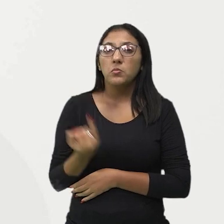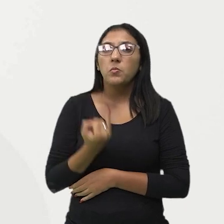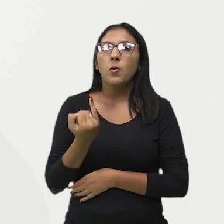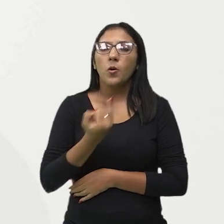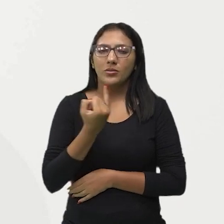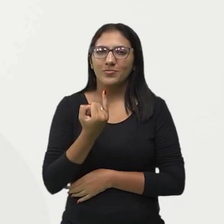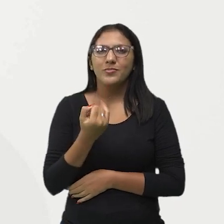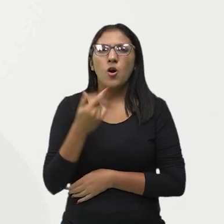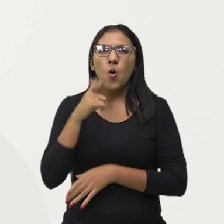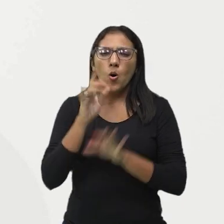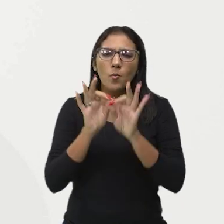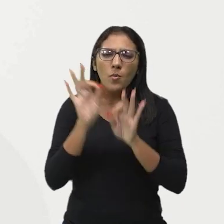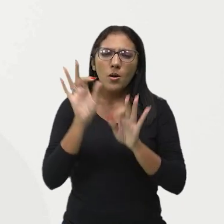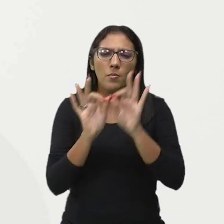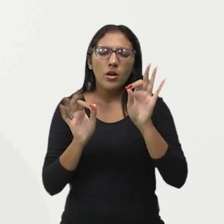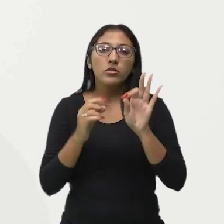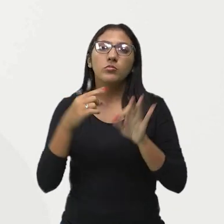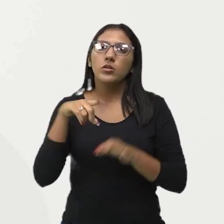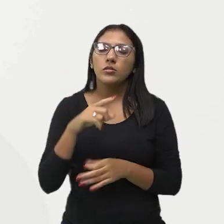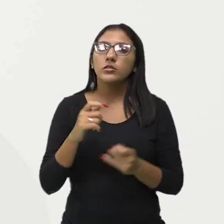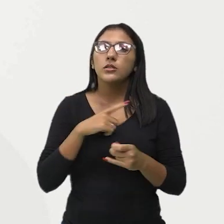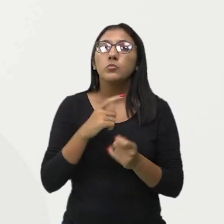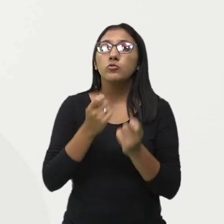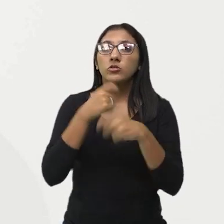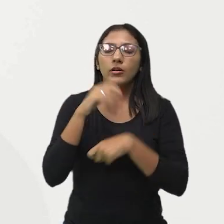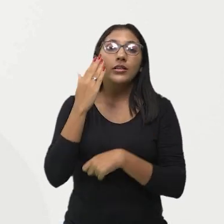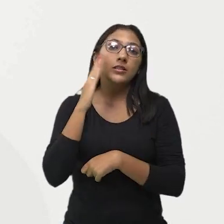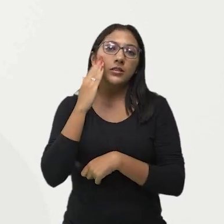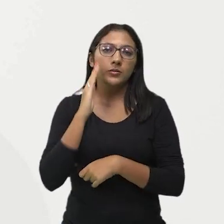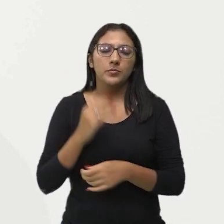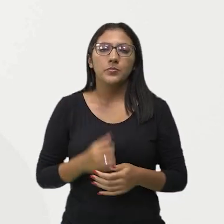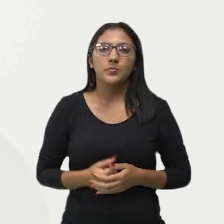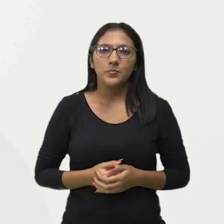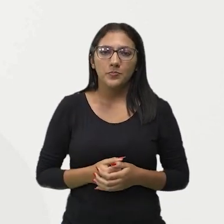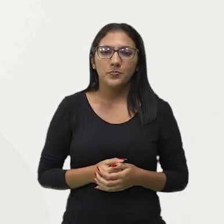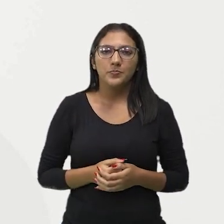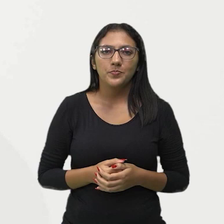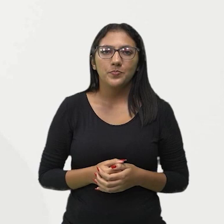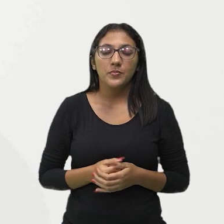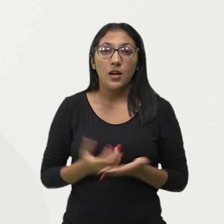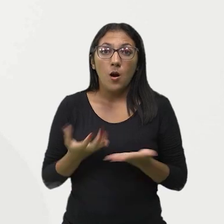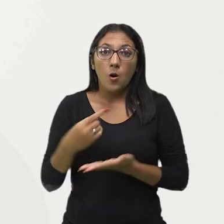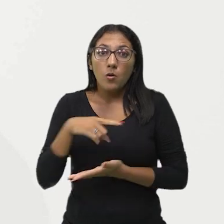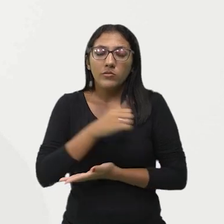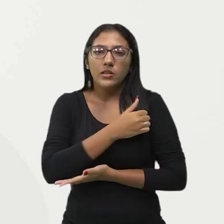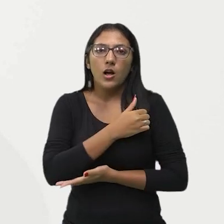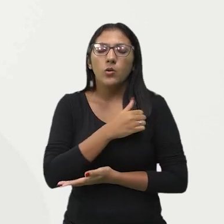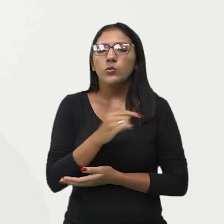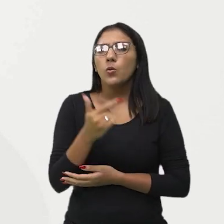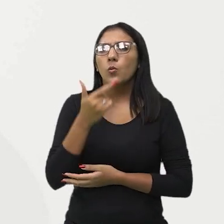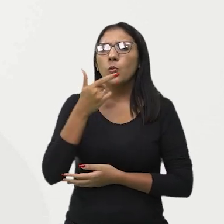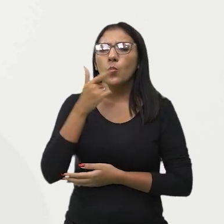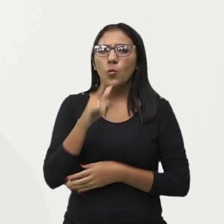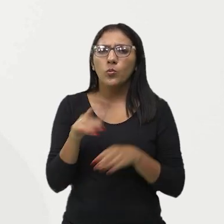bom? E aí, pessoal, alunos, outro exemplo, outro elemento importante